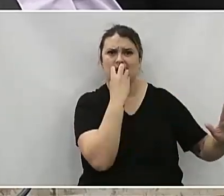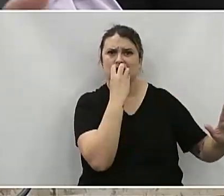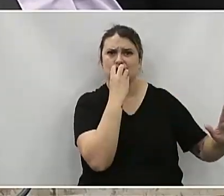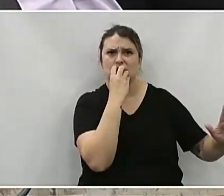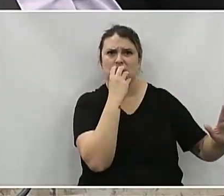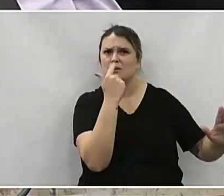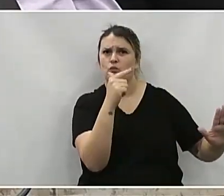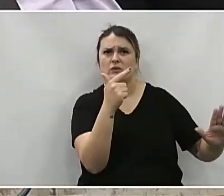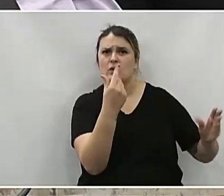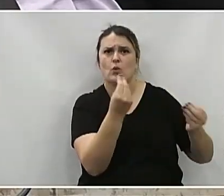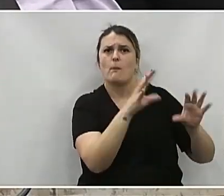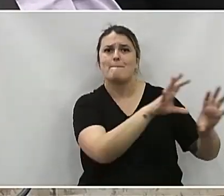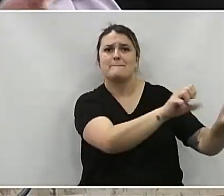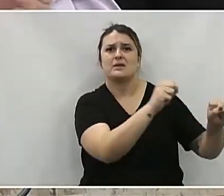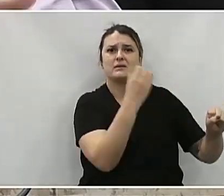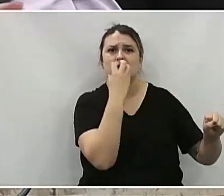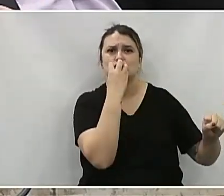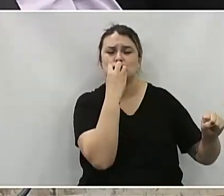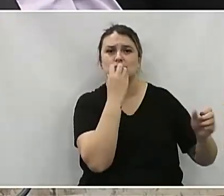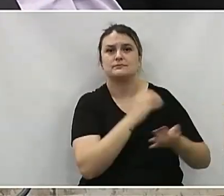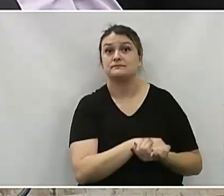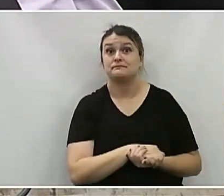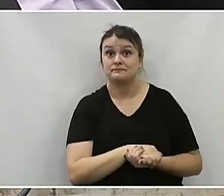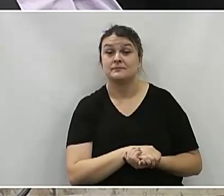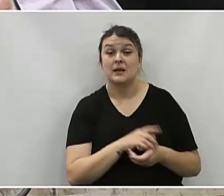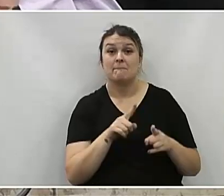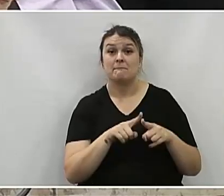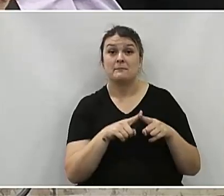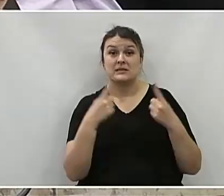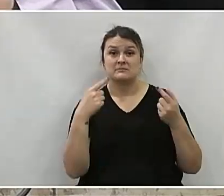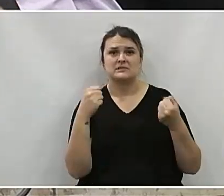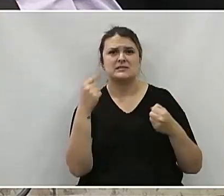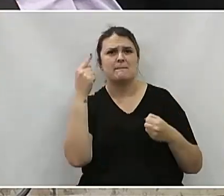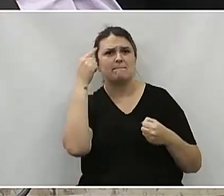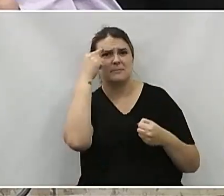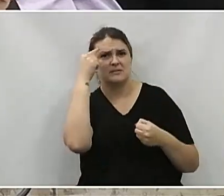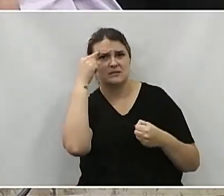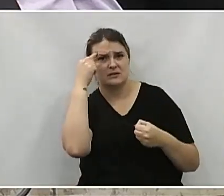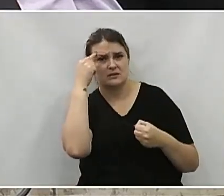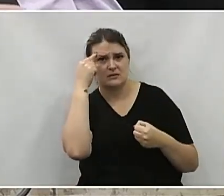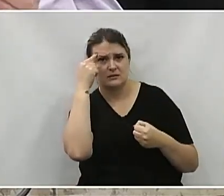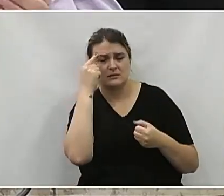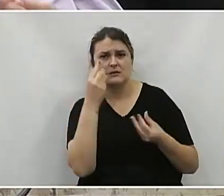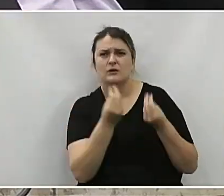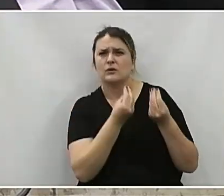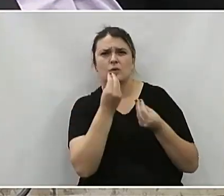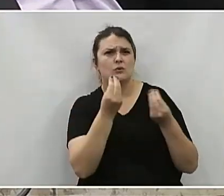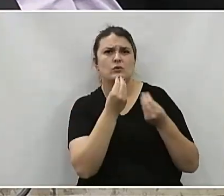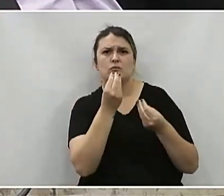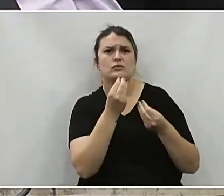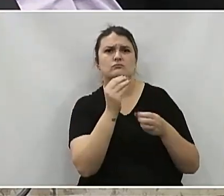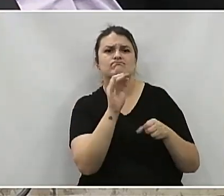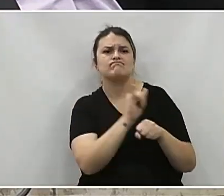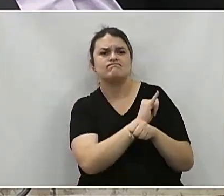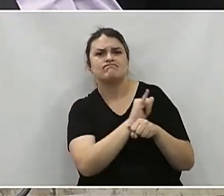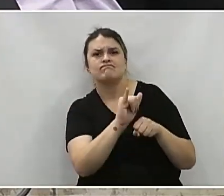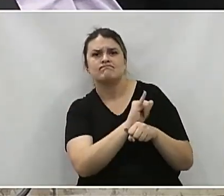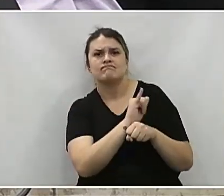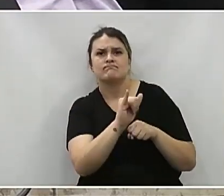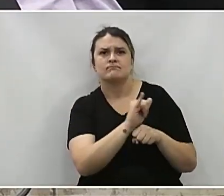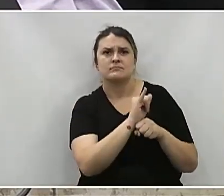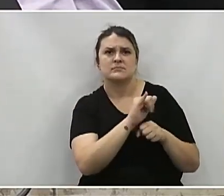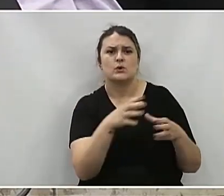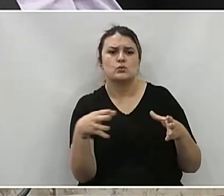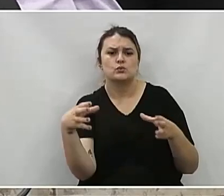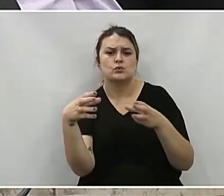impossível que não tem como só que é preciso e pensar muito na forma como vai ser construído e fazer isso de uma